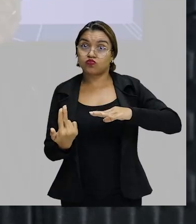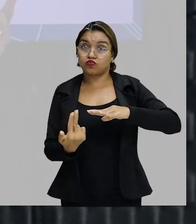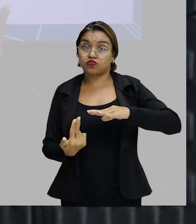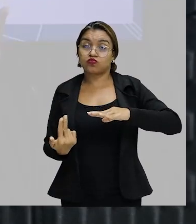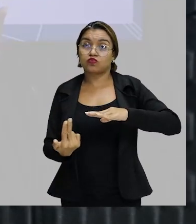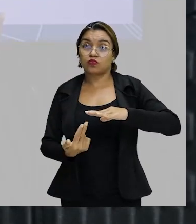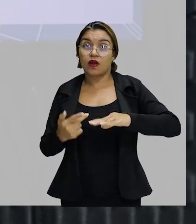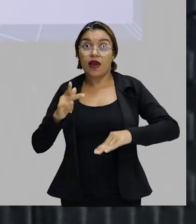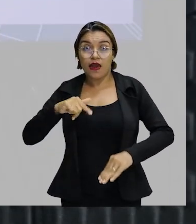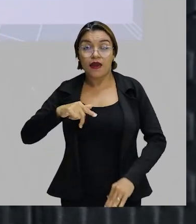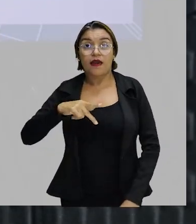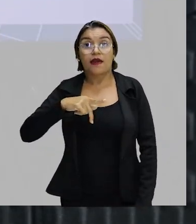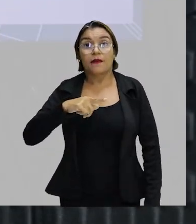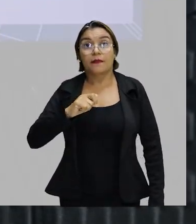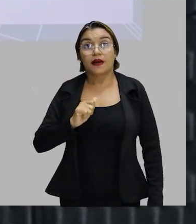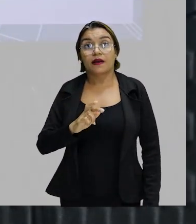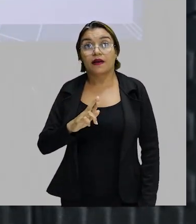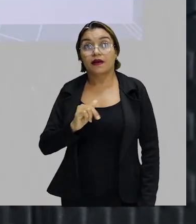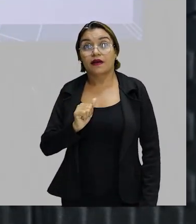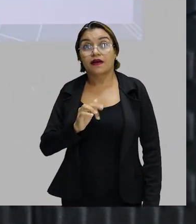isso é parafuso